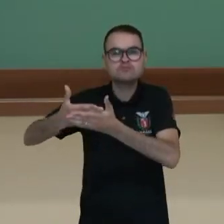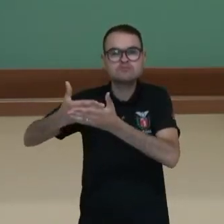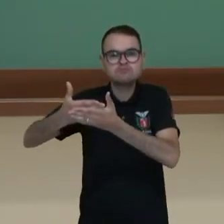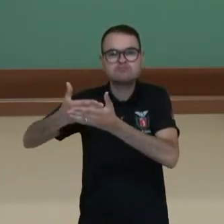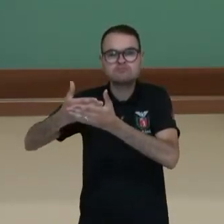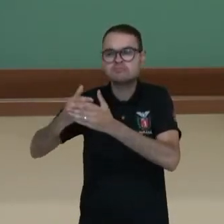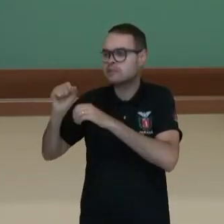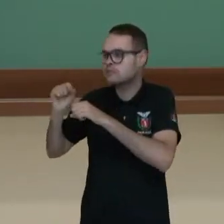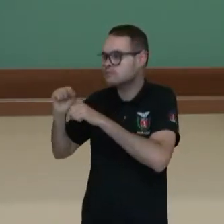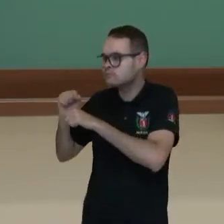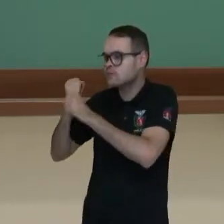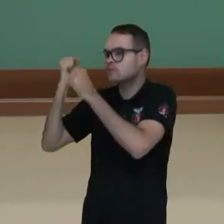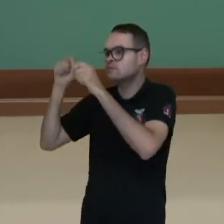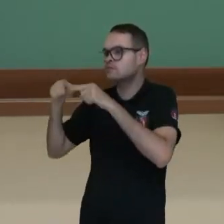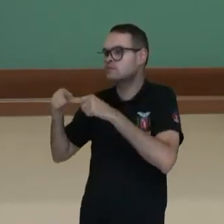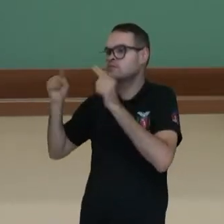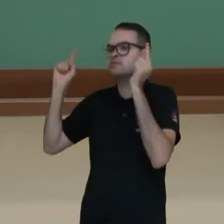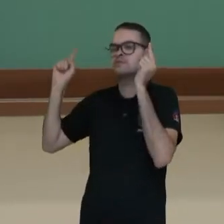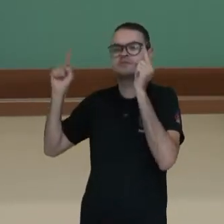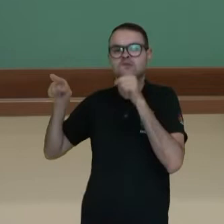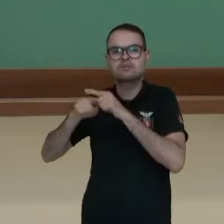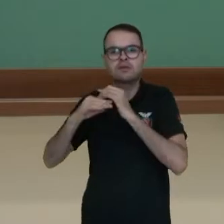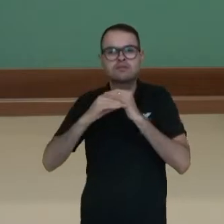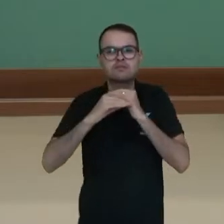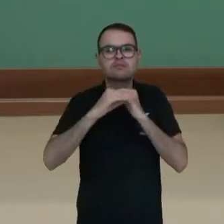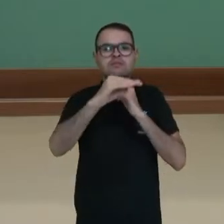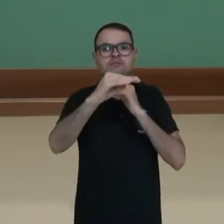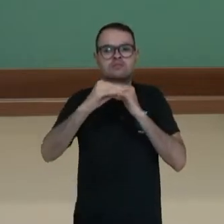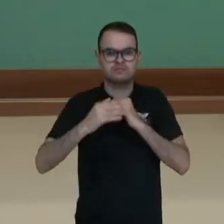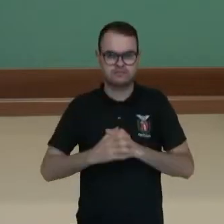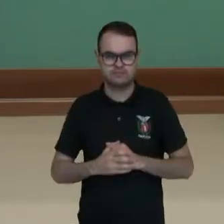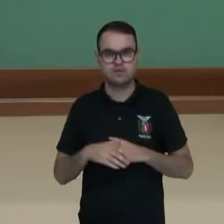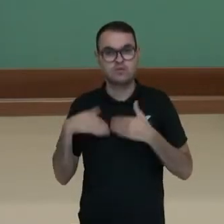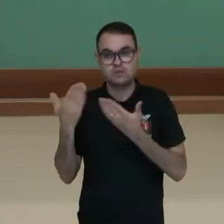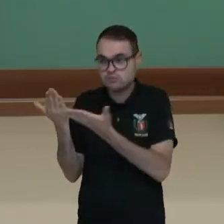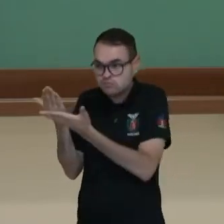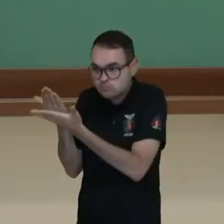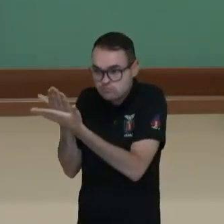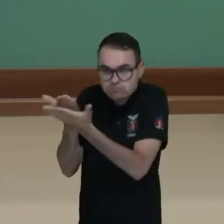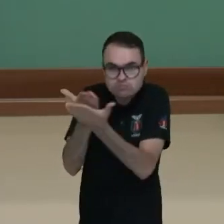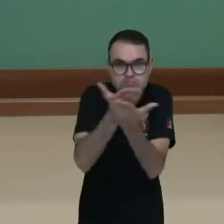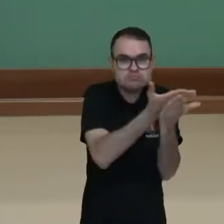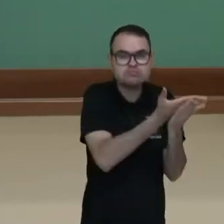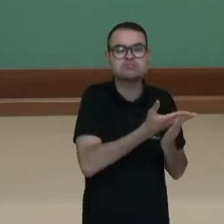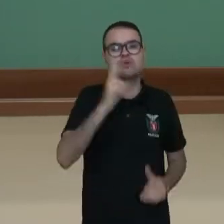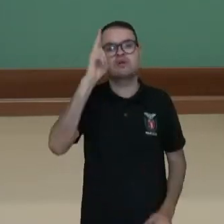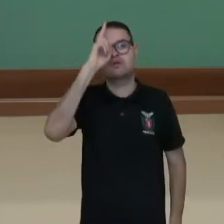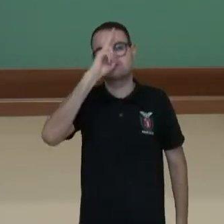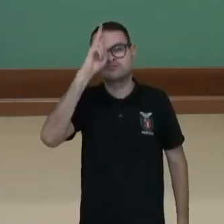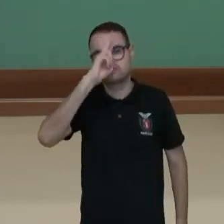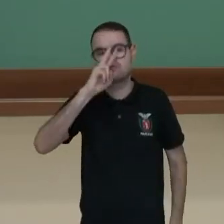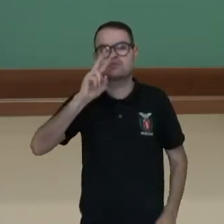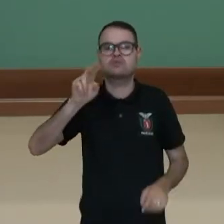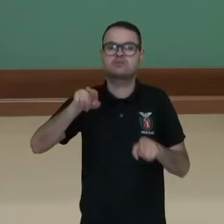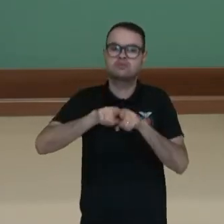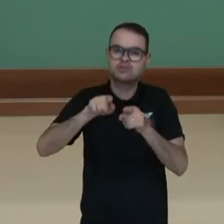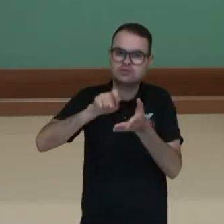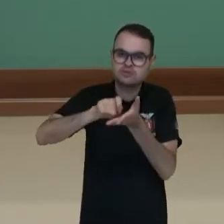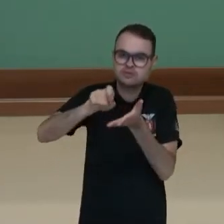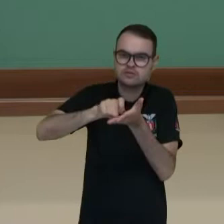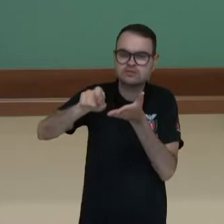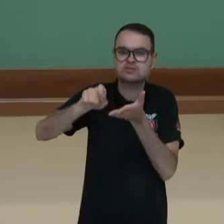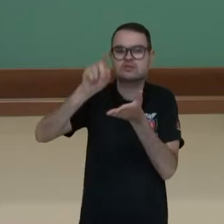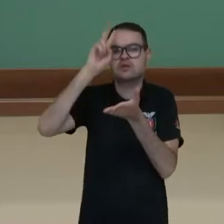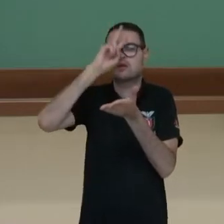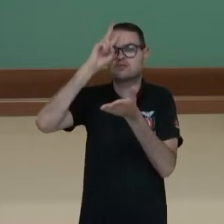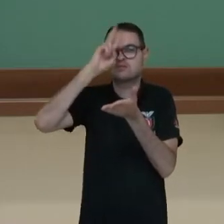e permanências. Quando nós nos debruçamos a estudar a história, a escrita da história,